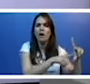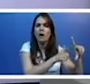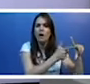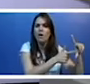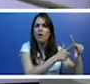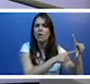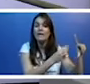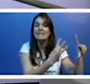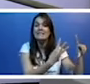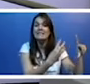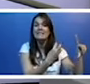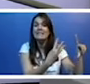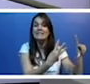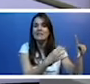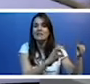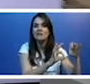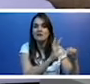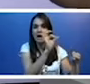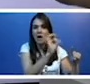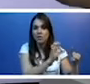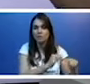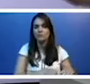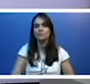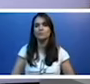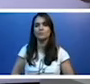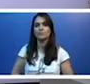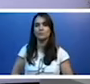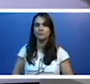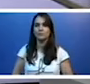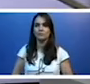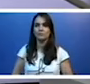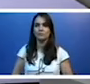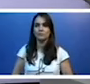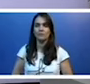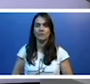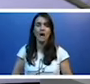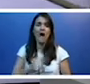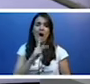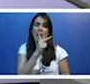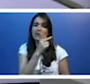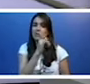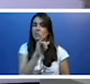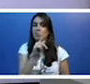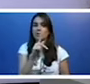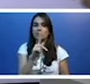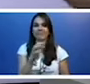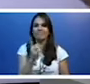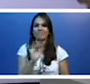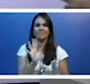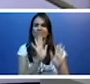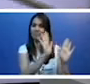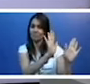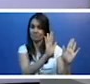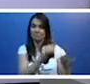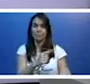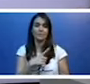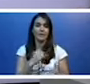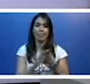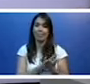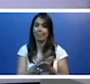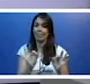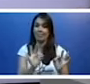cateto oposto cateto adjacente hipotenusa aqui a gente no outro não vai usar para não tem